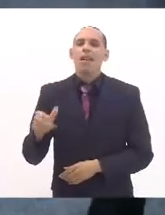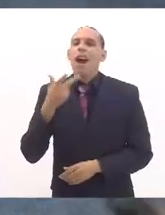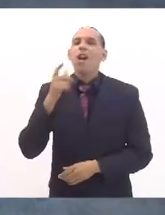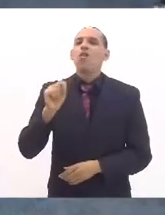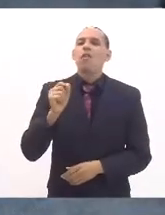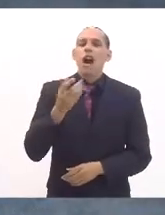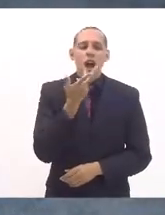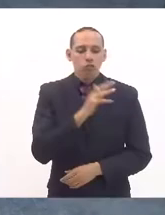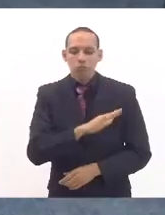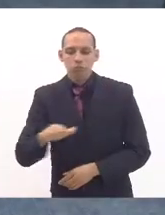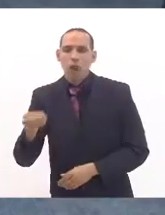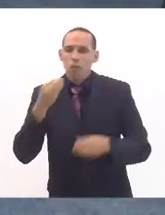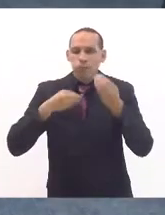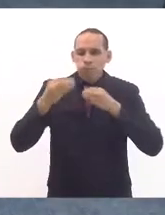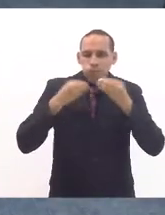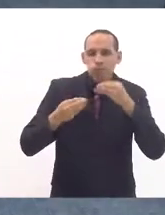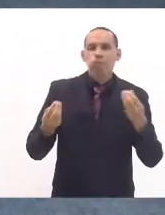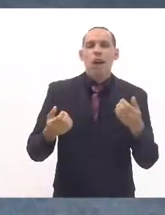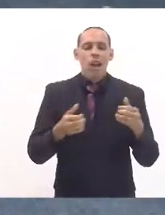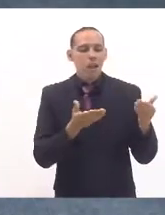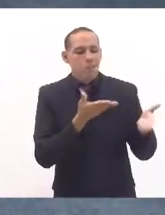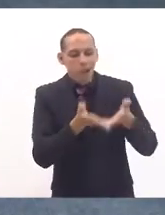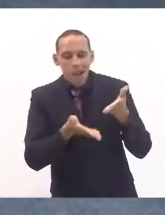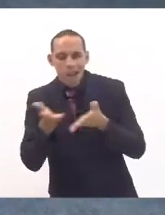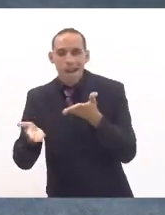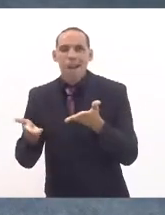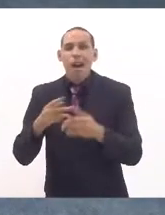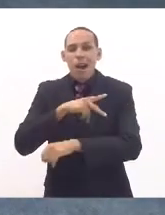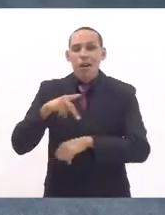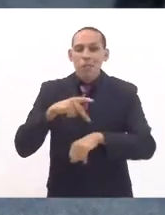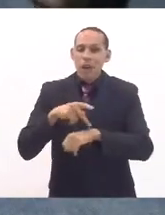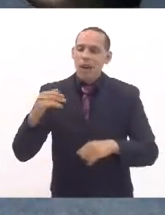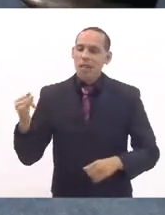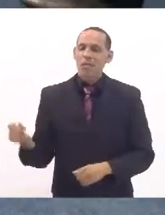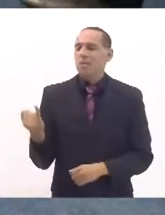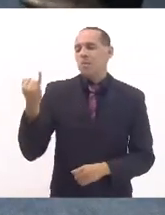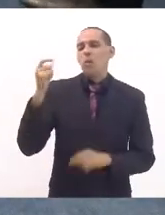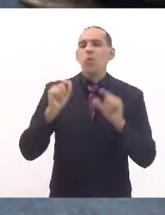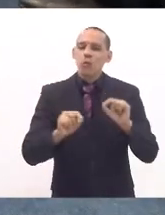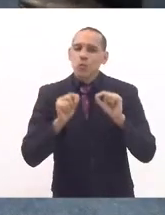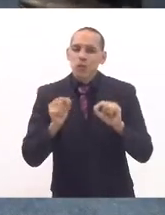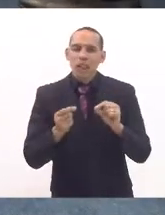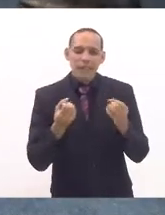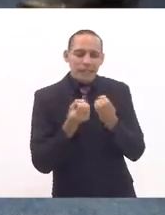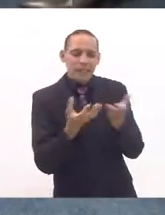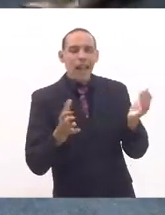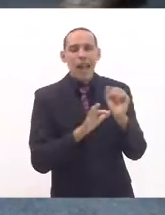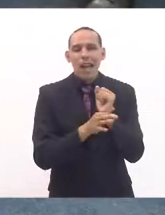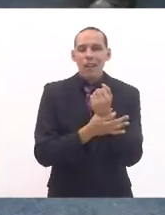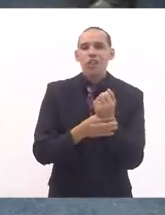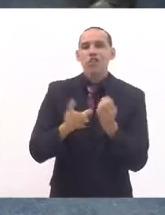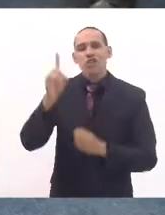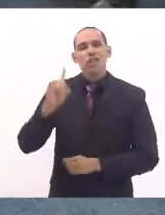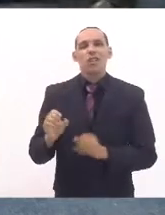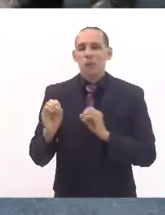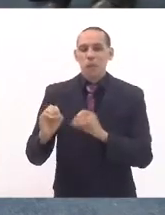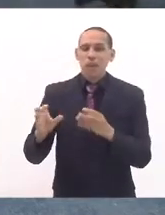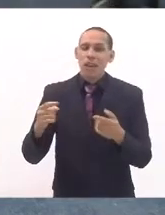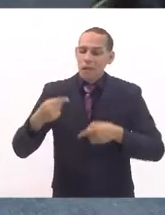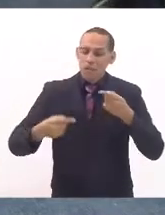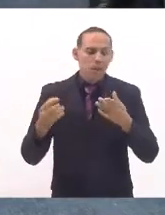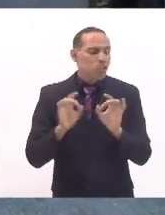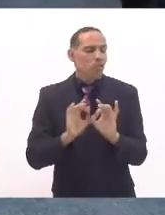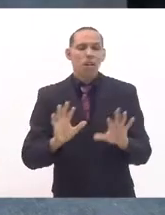bem cuidadas na escola é fundamental para, num país como o nosso, garantir de fato o direito à educação. É esse debate que eu